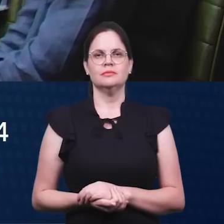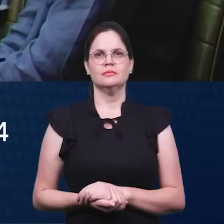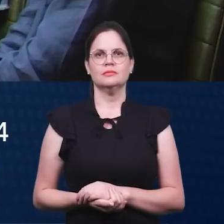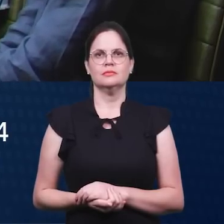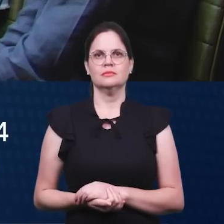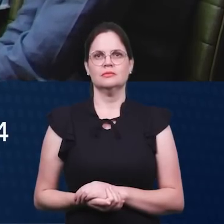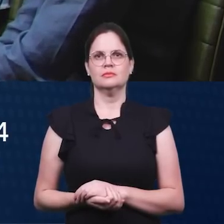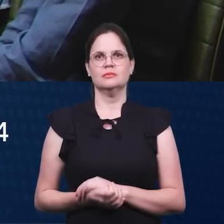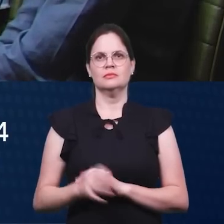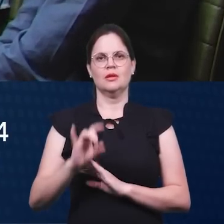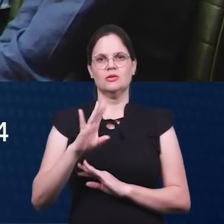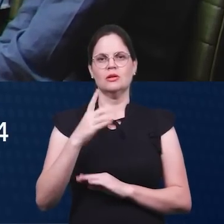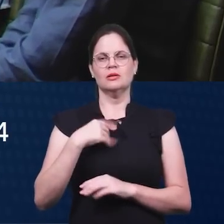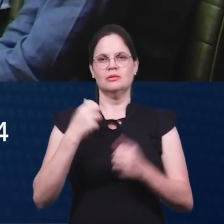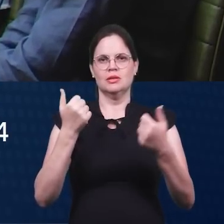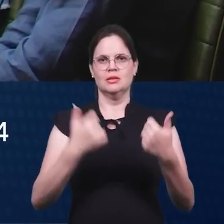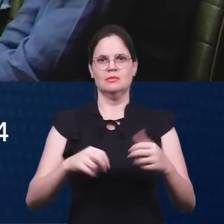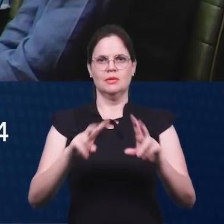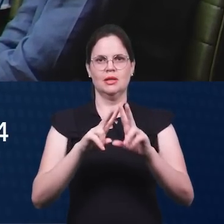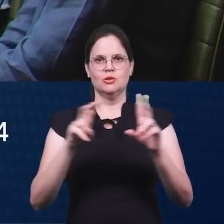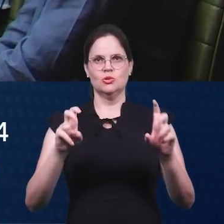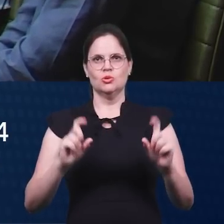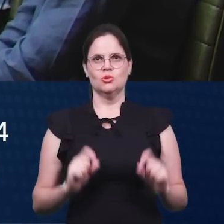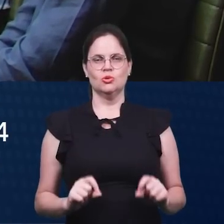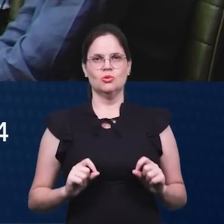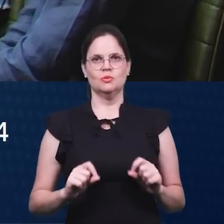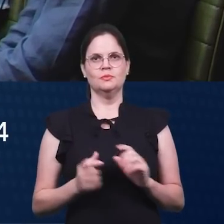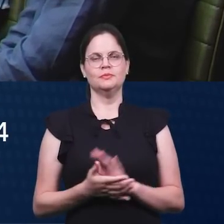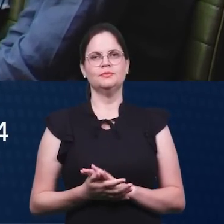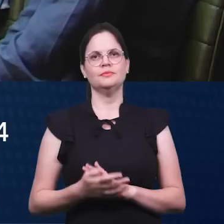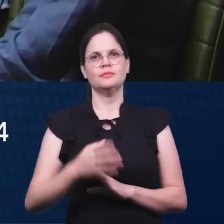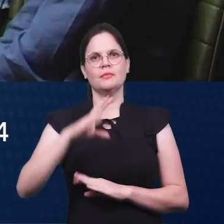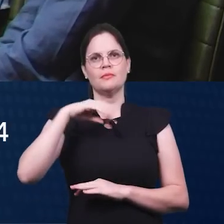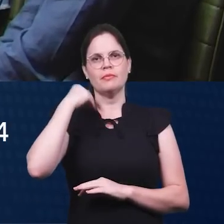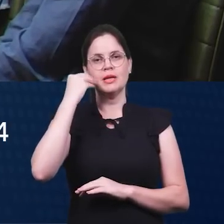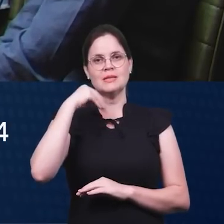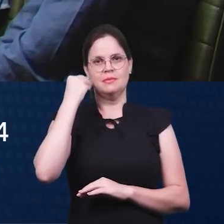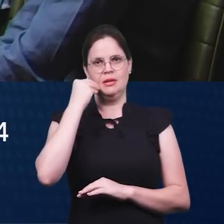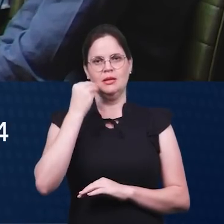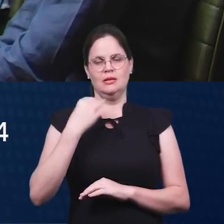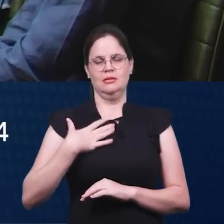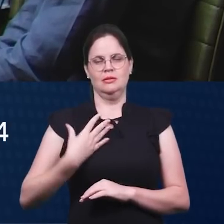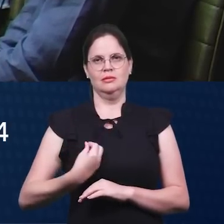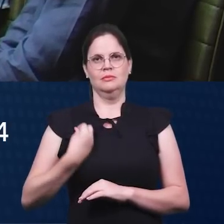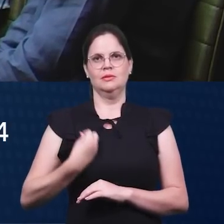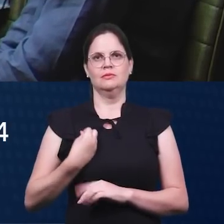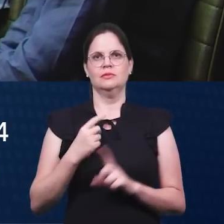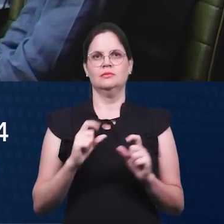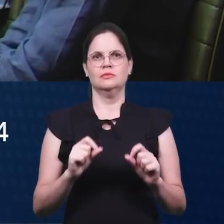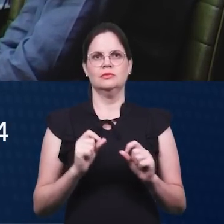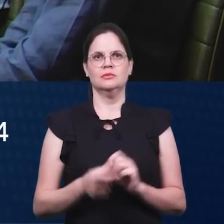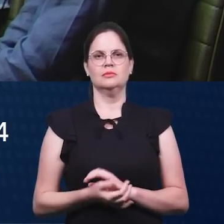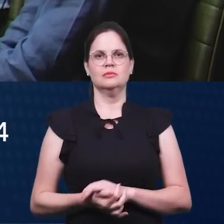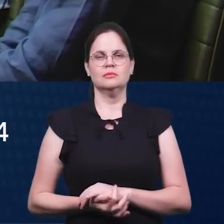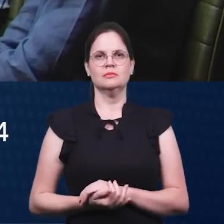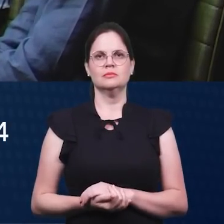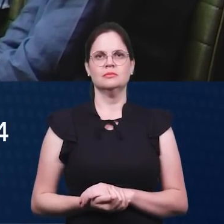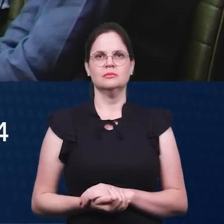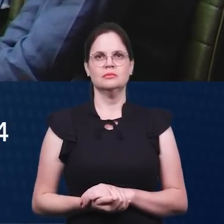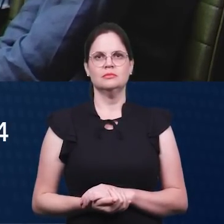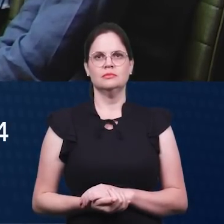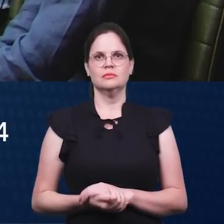só quando eu falei lá de uma experiência que eu tive, assim, na minha vida, que foi justamente